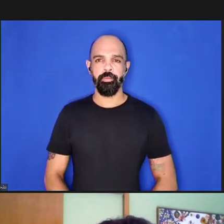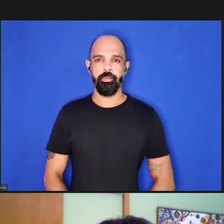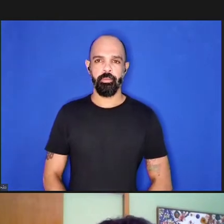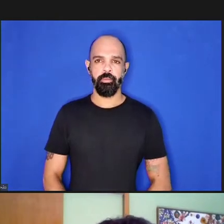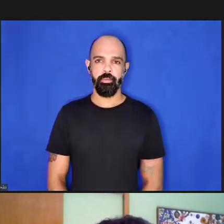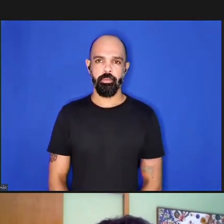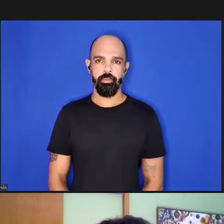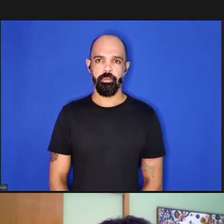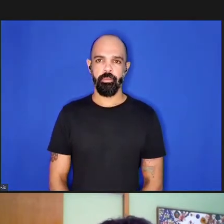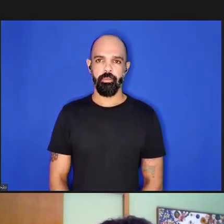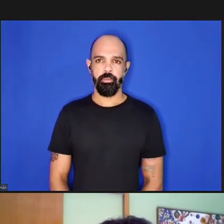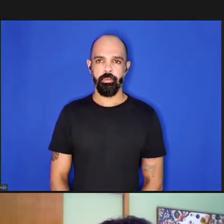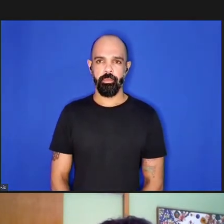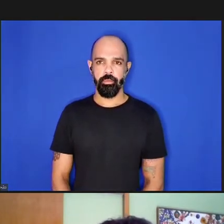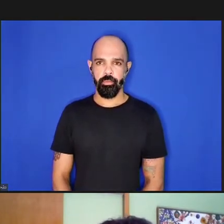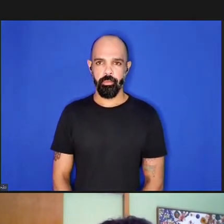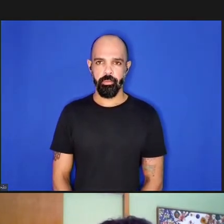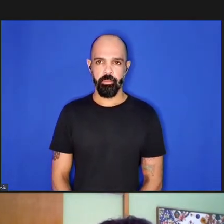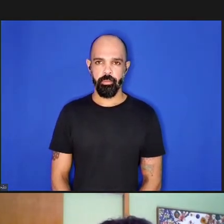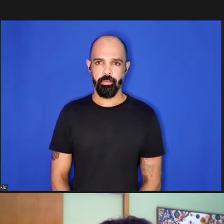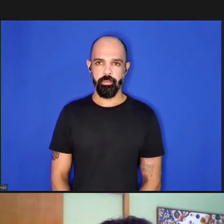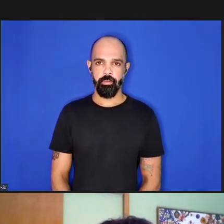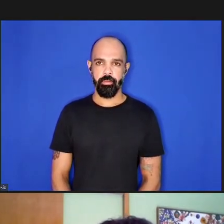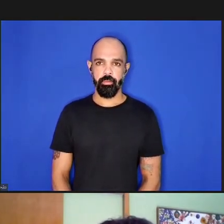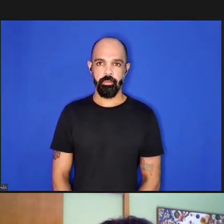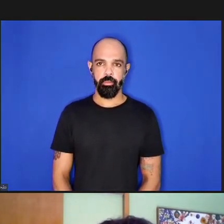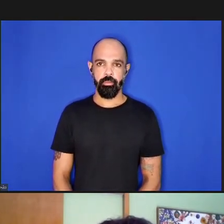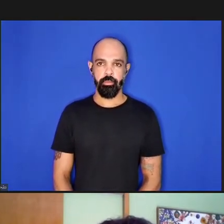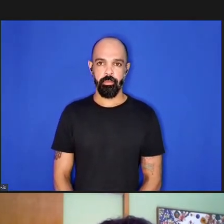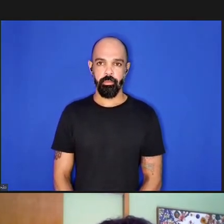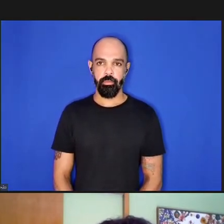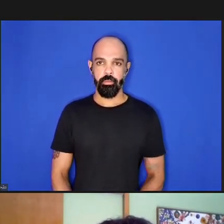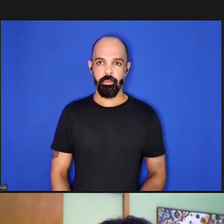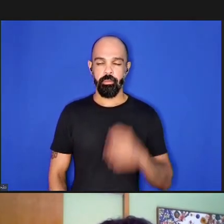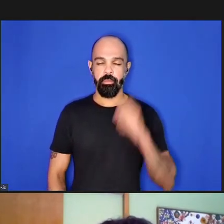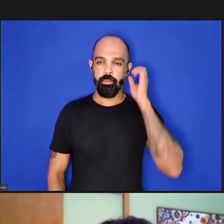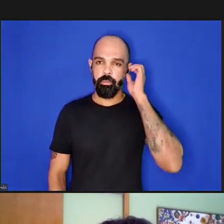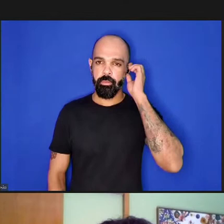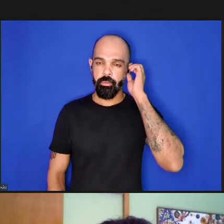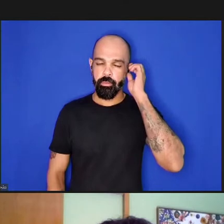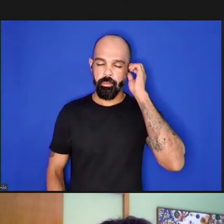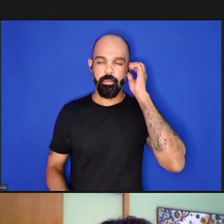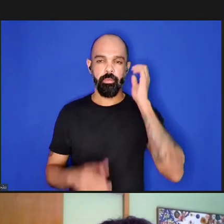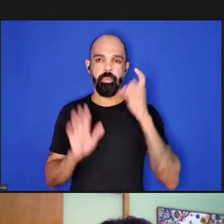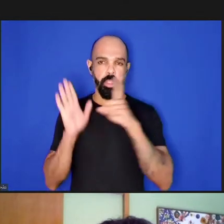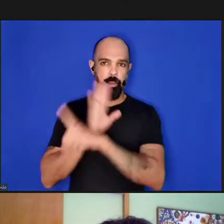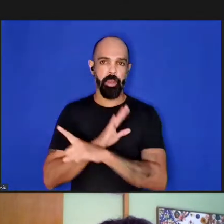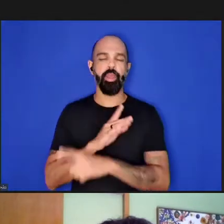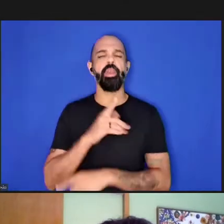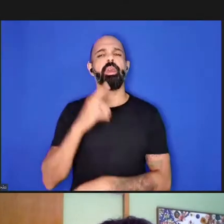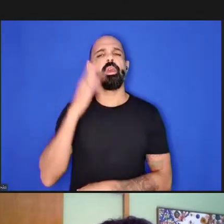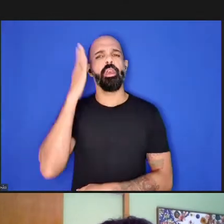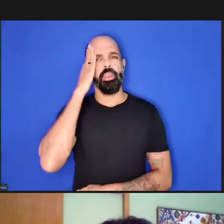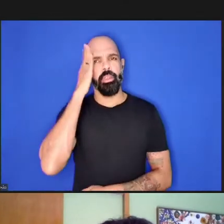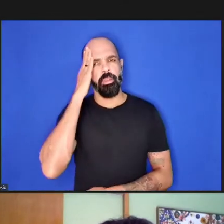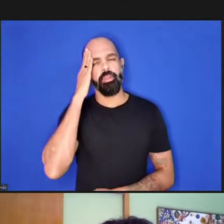Outra pergunta que temos aqui, eu sei que o senhor sabe,